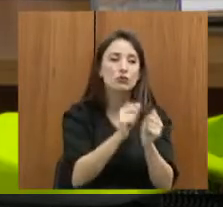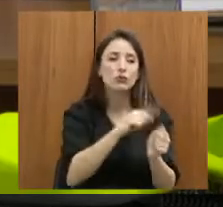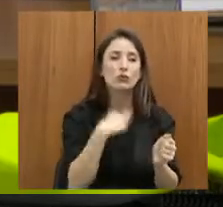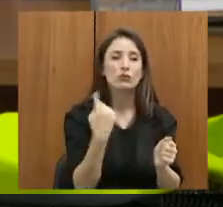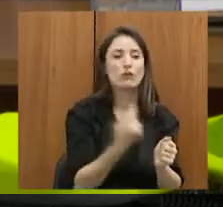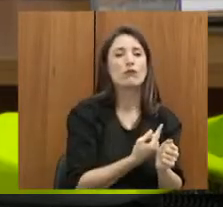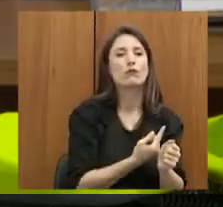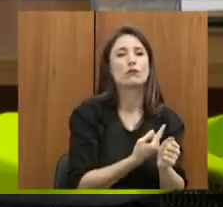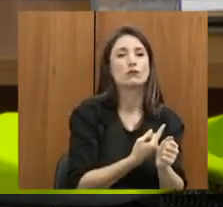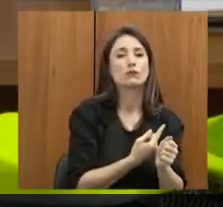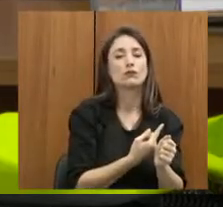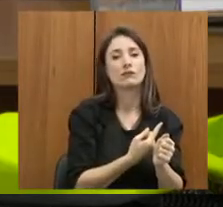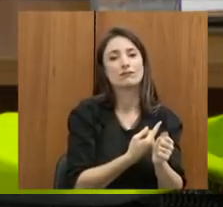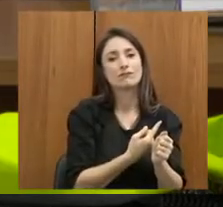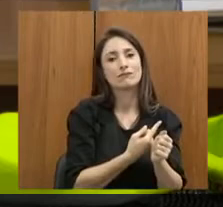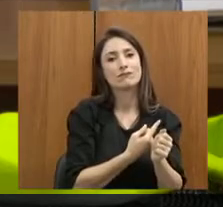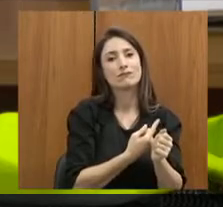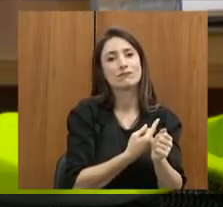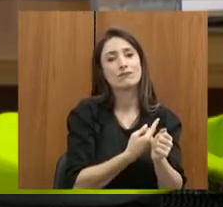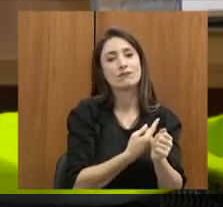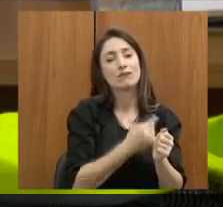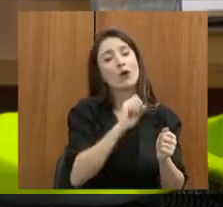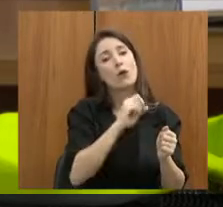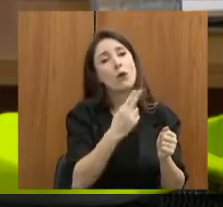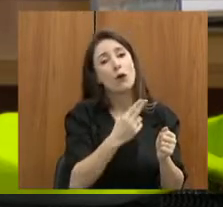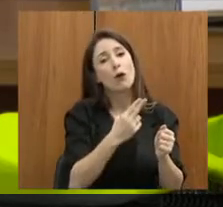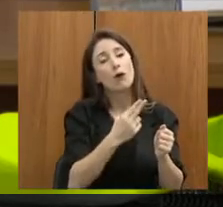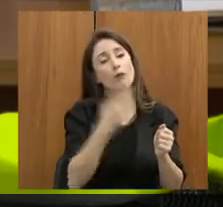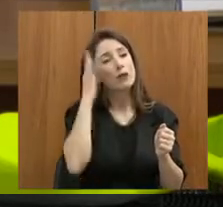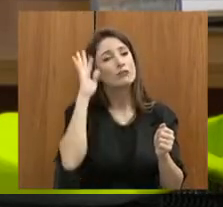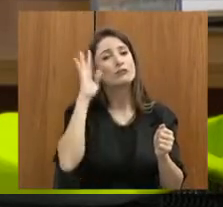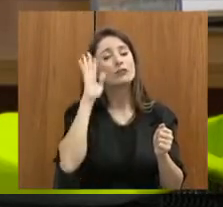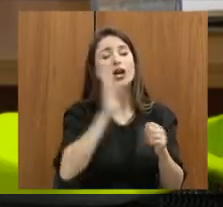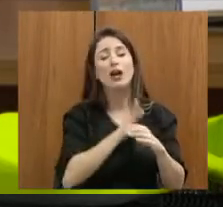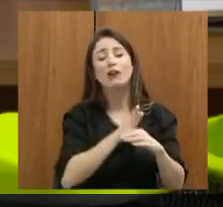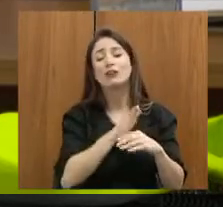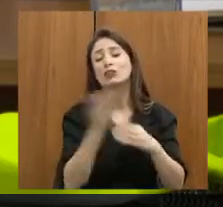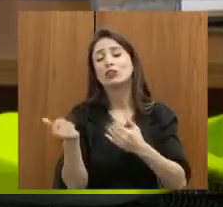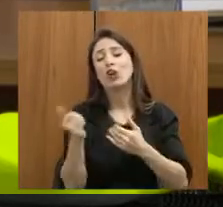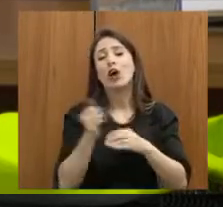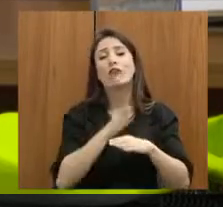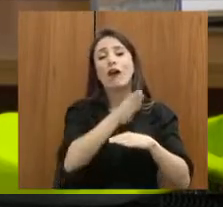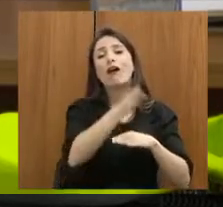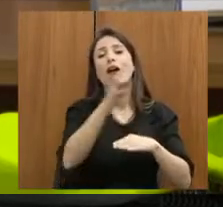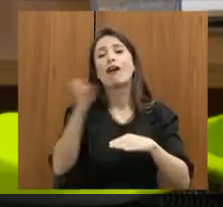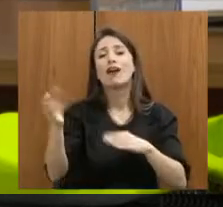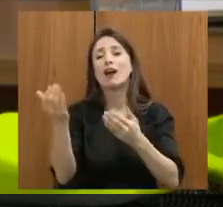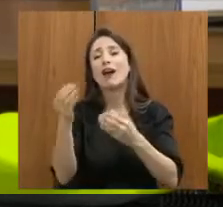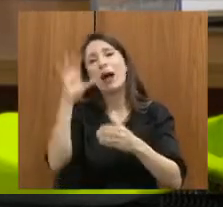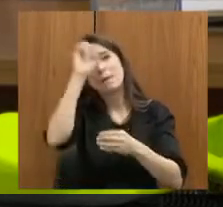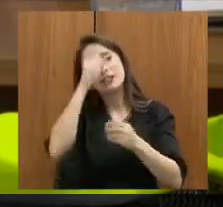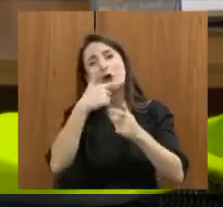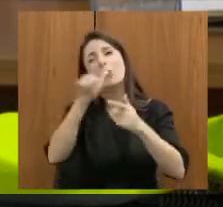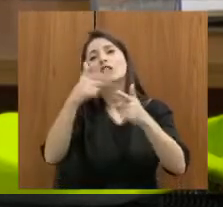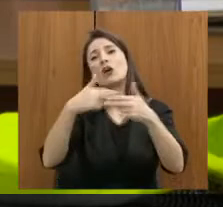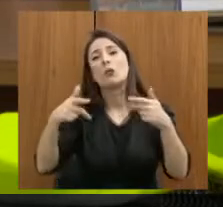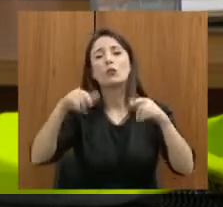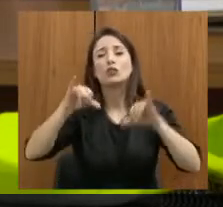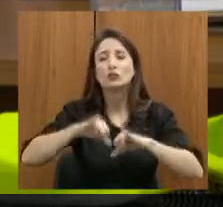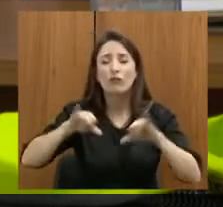coisa hoje ou vai sofrer na mão dele fazendo coisas que a gente não quer que os jovens não